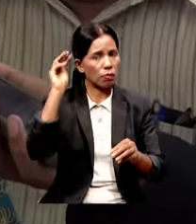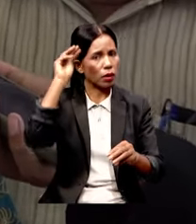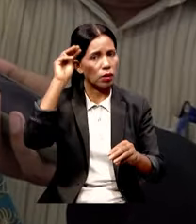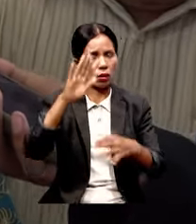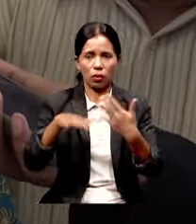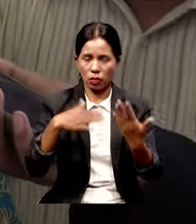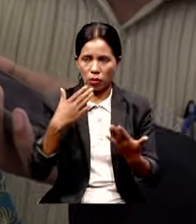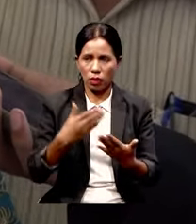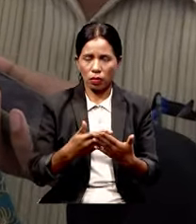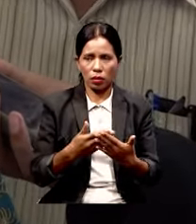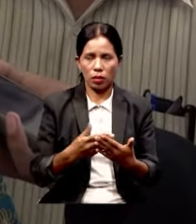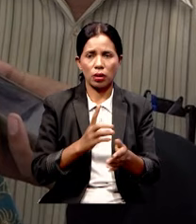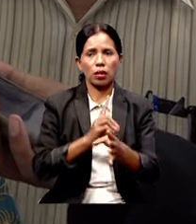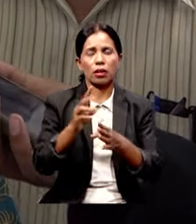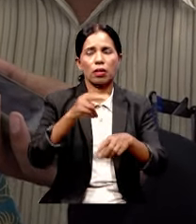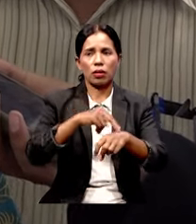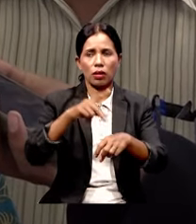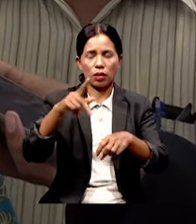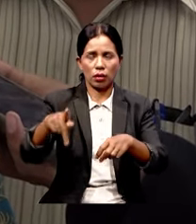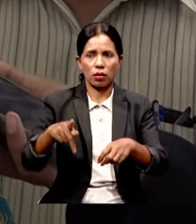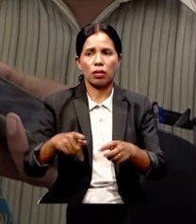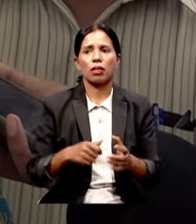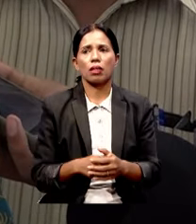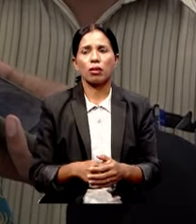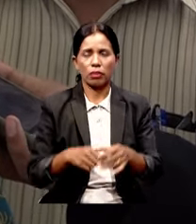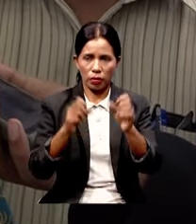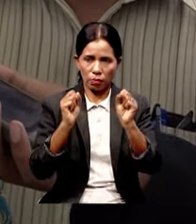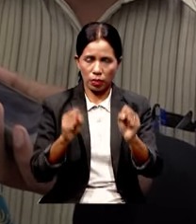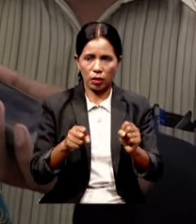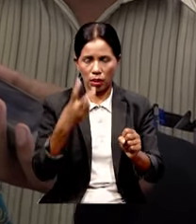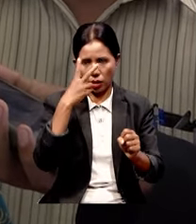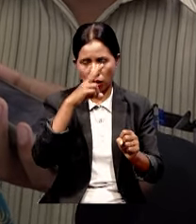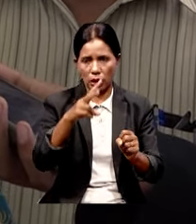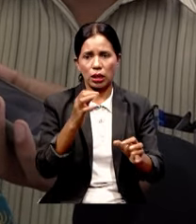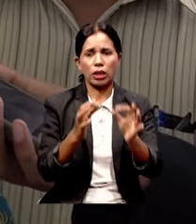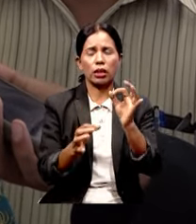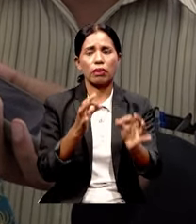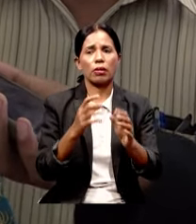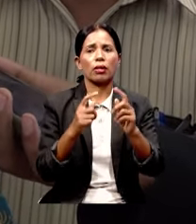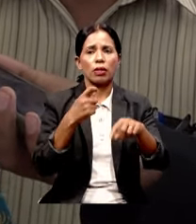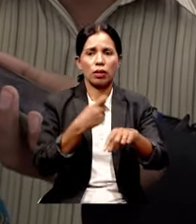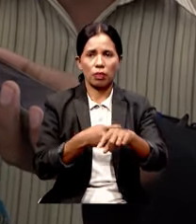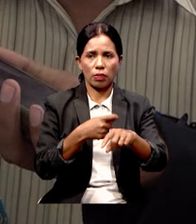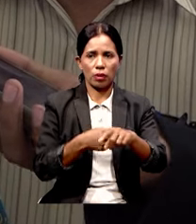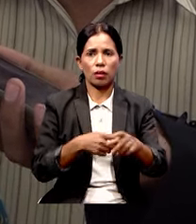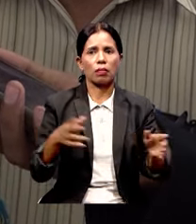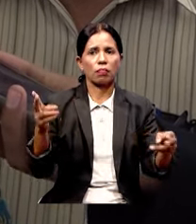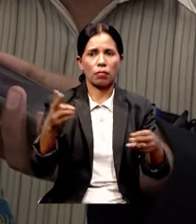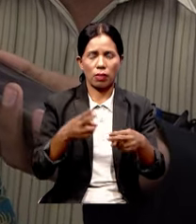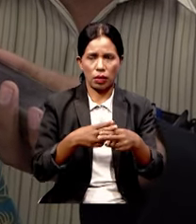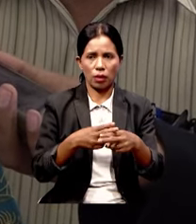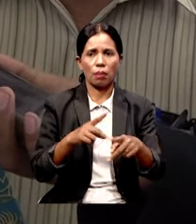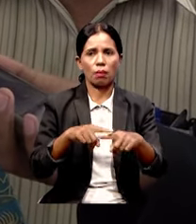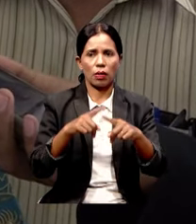Ensino, Direção Nacional Pré-Escolar, onde não é mais que o tempo né, bem, limitado, mas